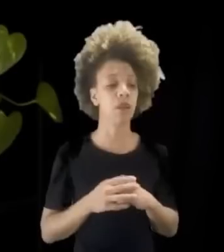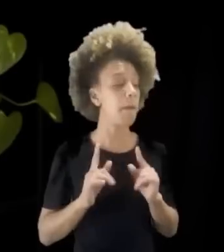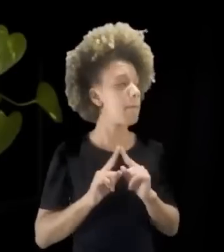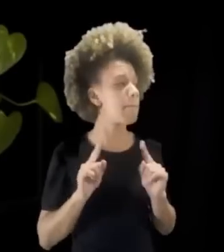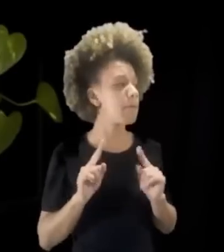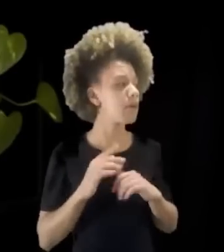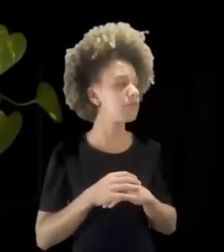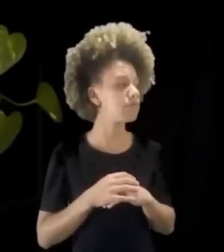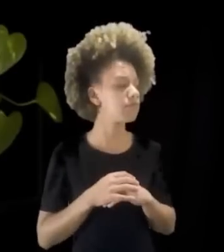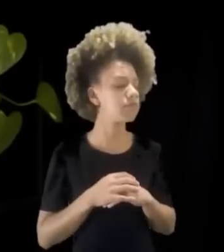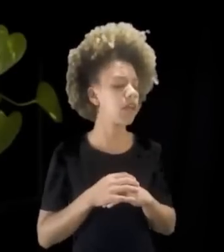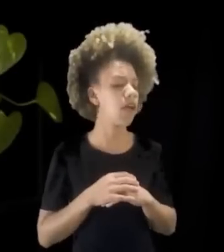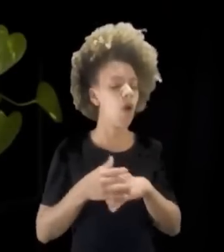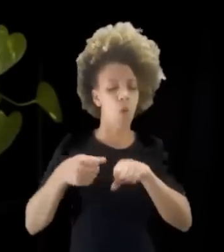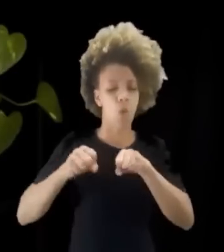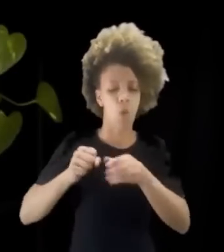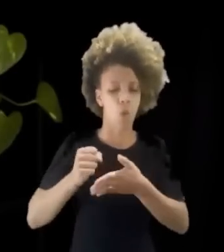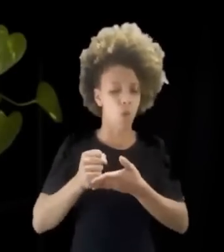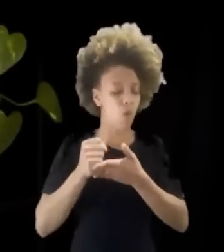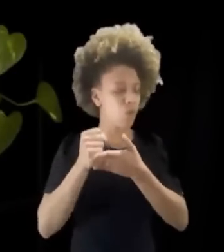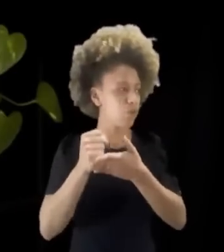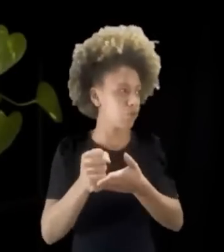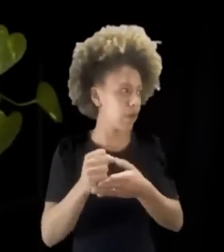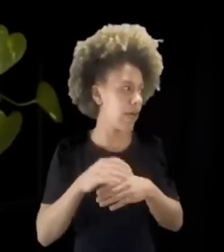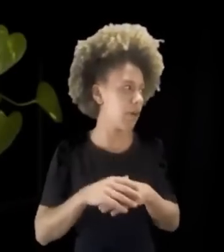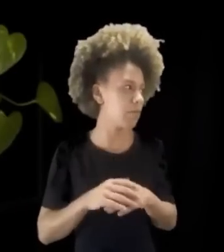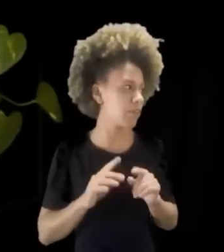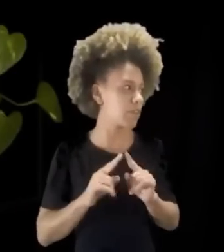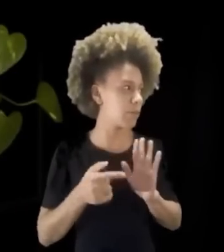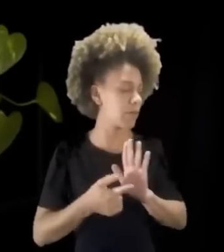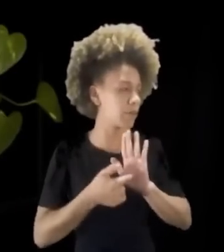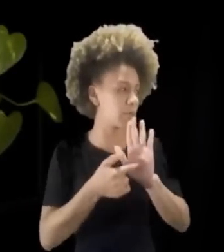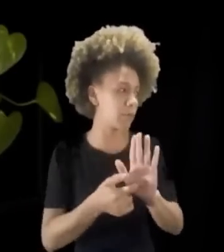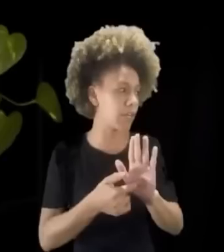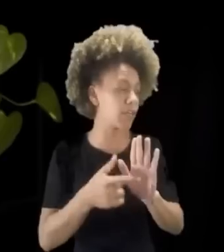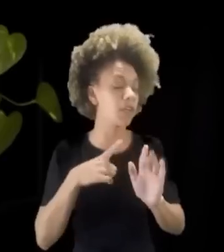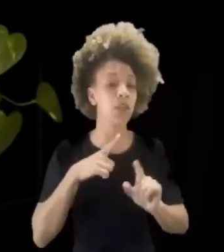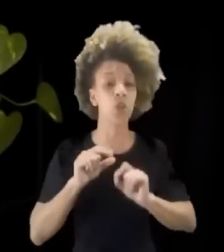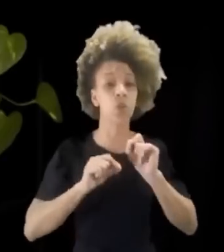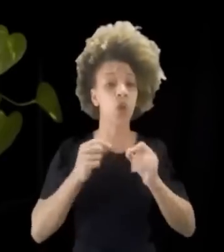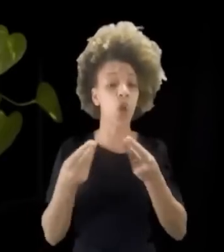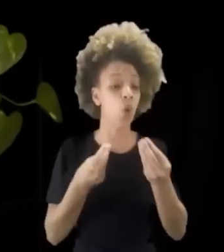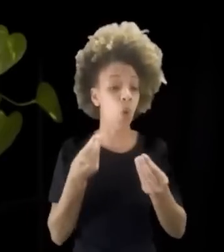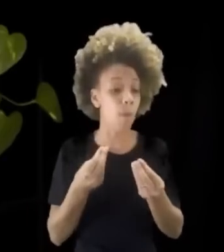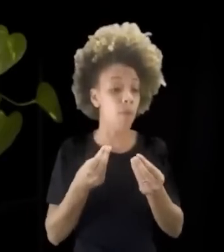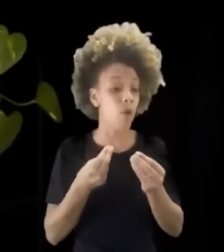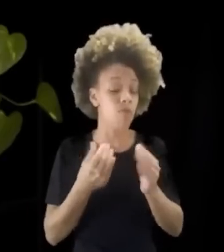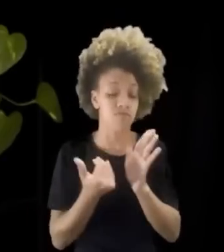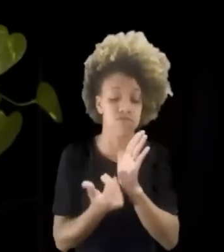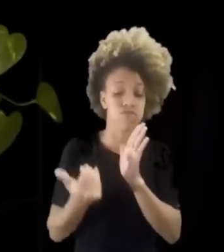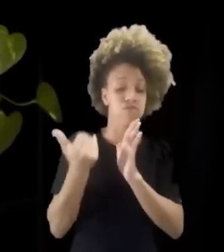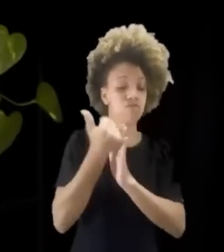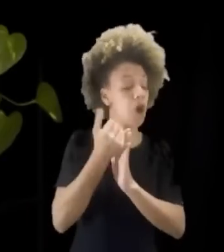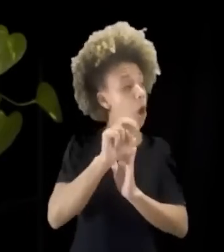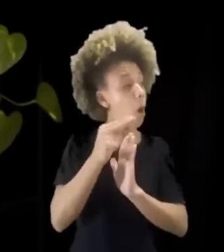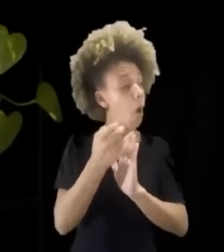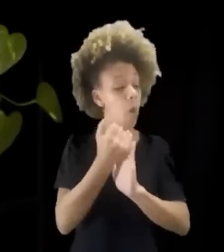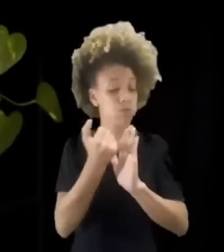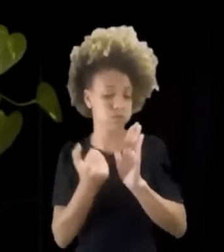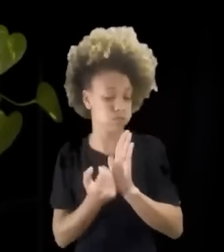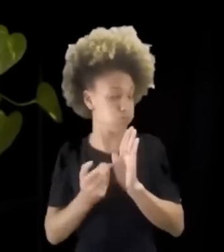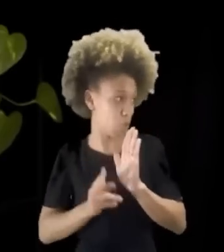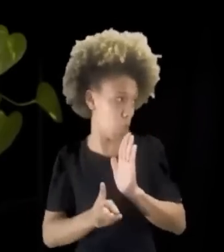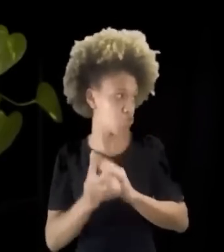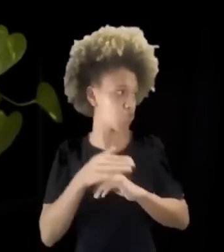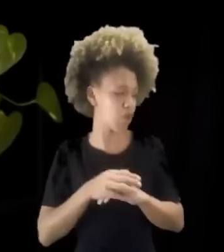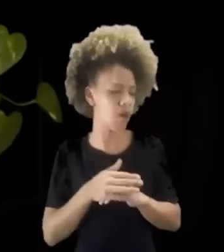a coisa do entregador subir ou não subir como é que funciona isso você que já tá tanto tempo nessa